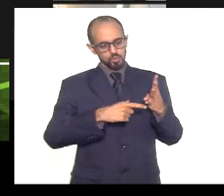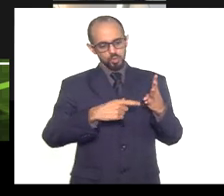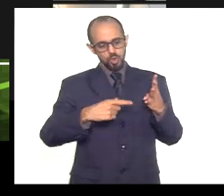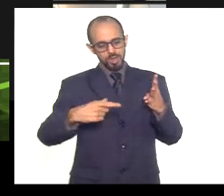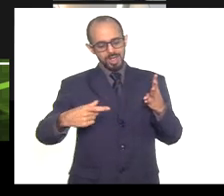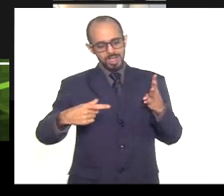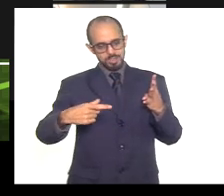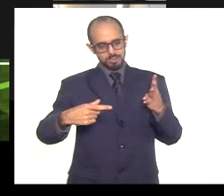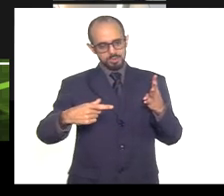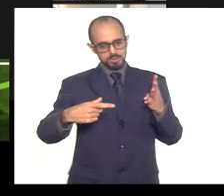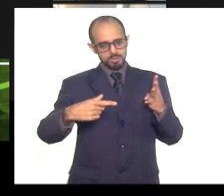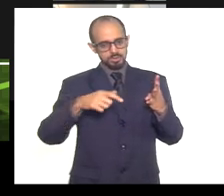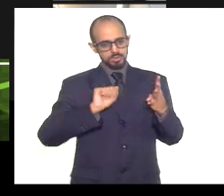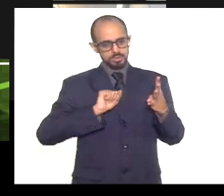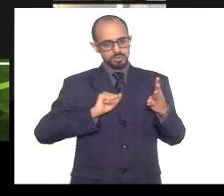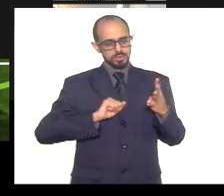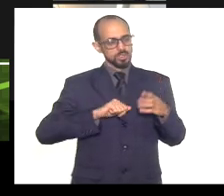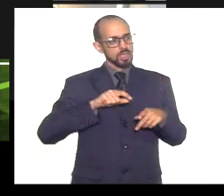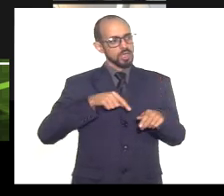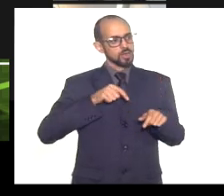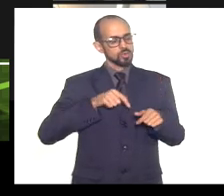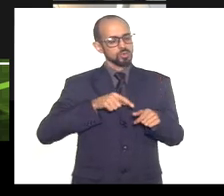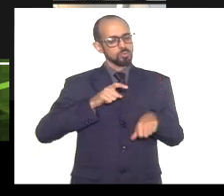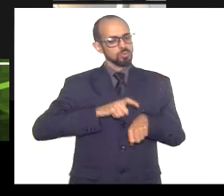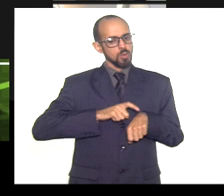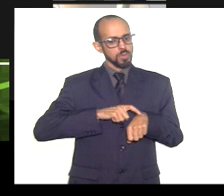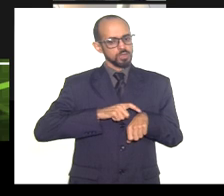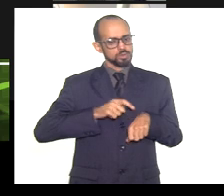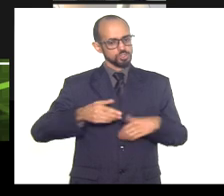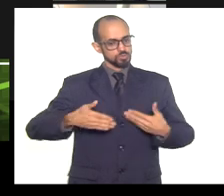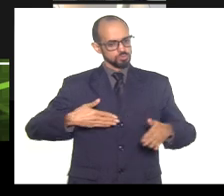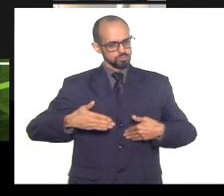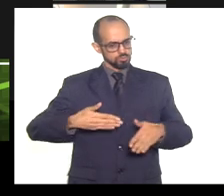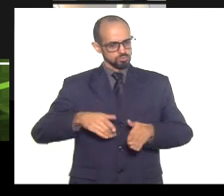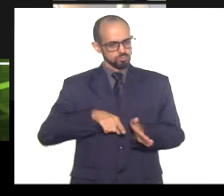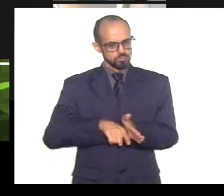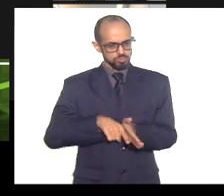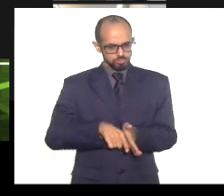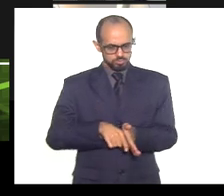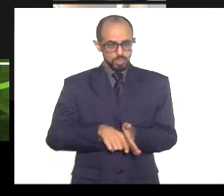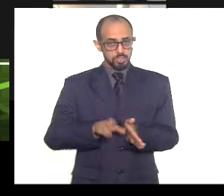4 campos/blocos na fase de exploração.